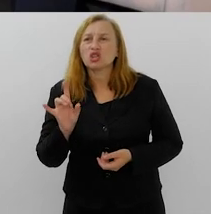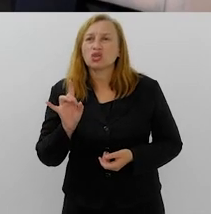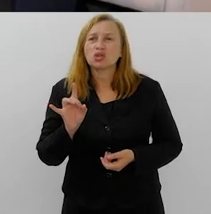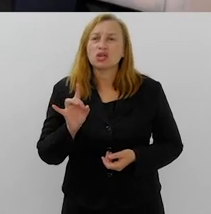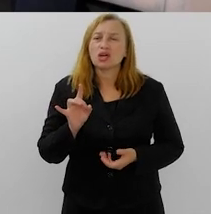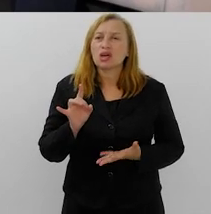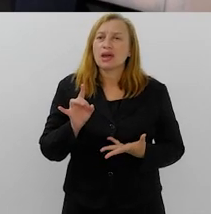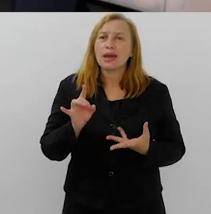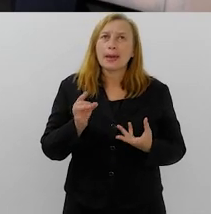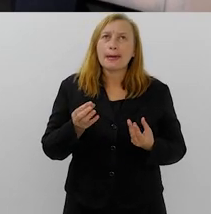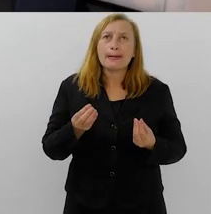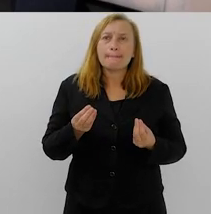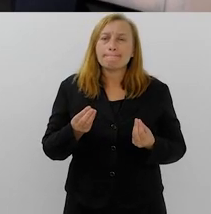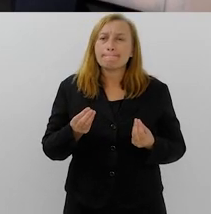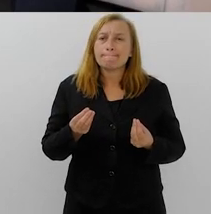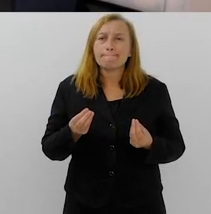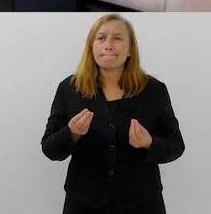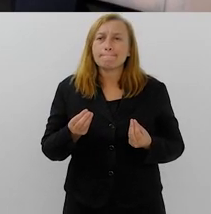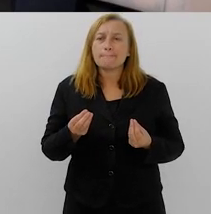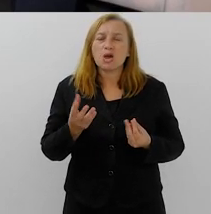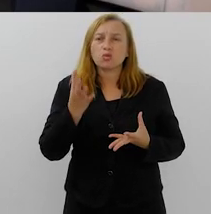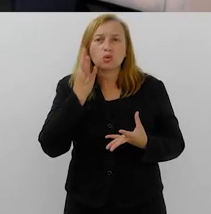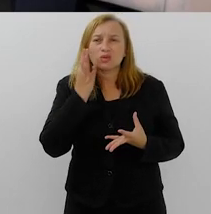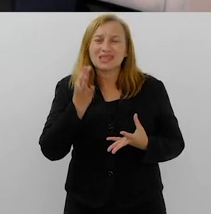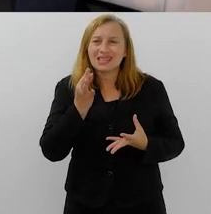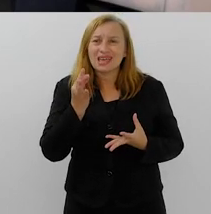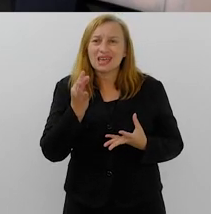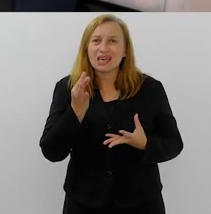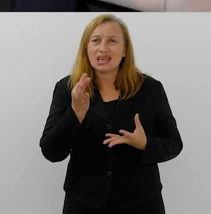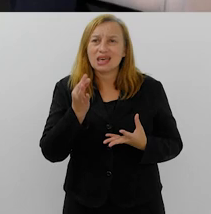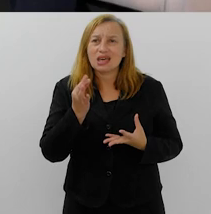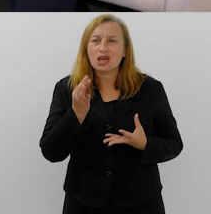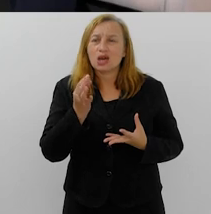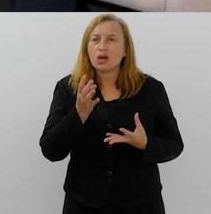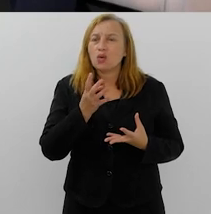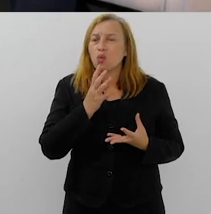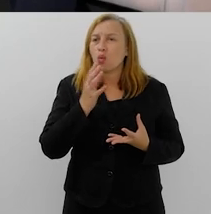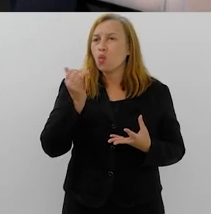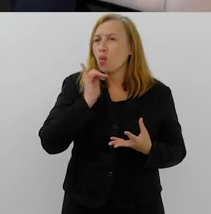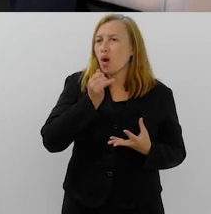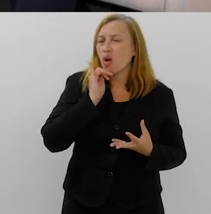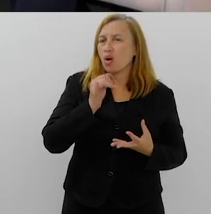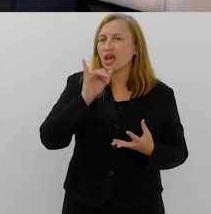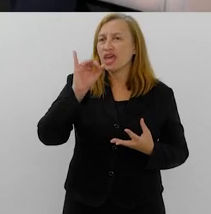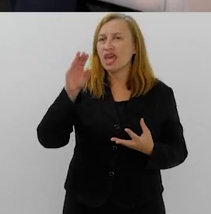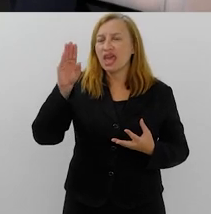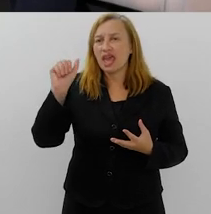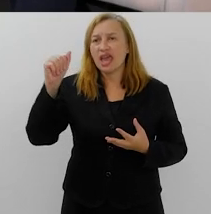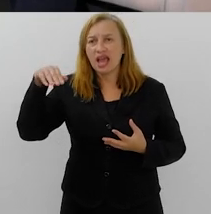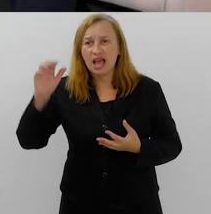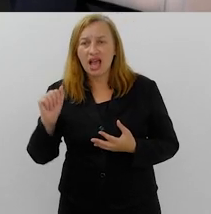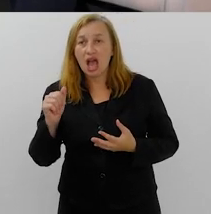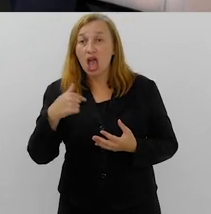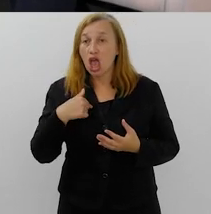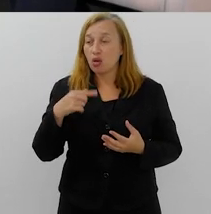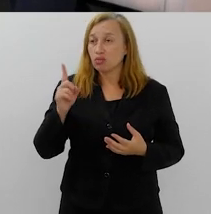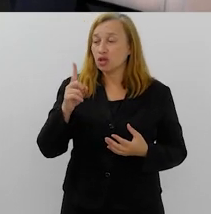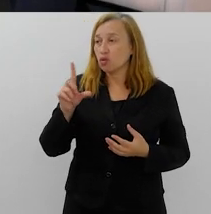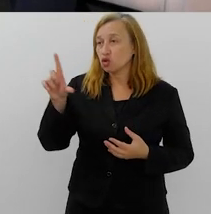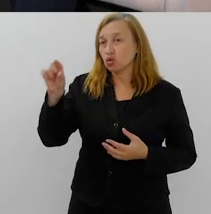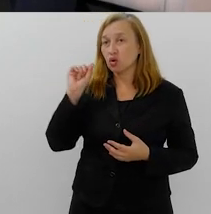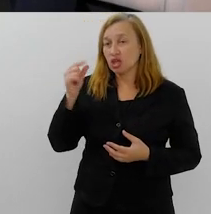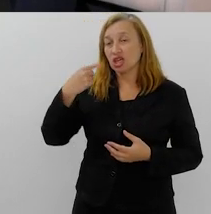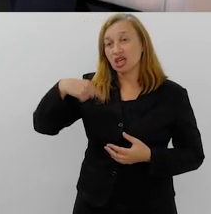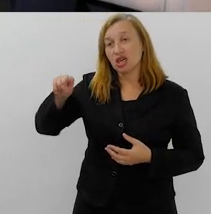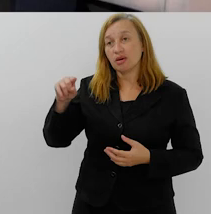gente não tem isso ainda né Eu não sei porque Eu não eu eu conheço só relatos do INCA eu fiz